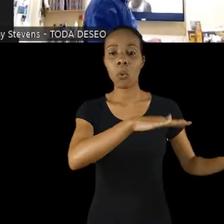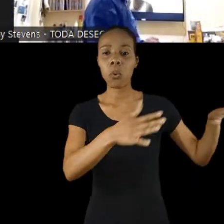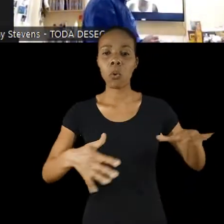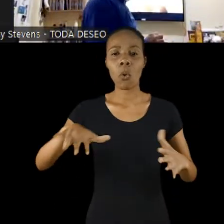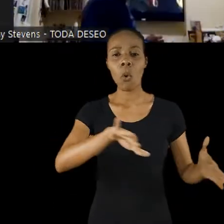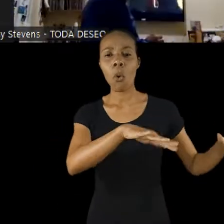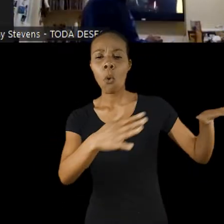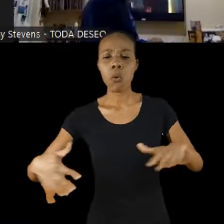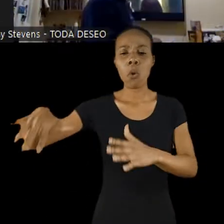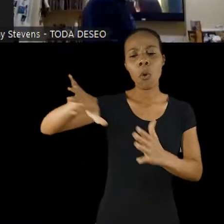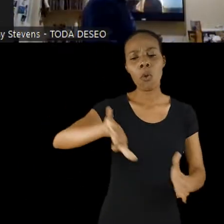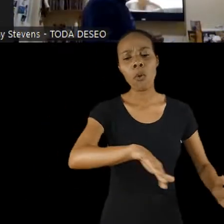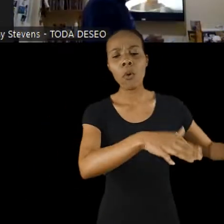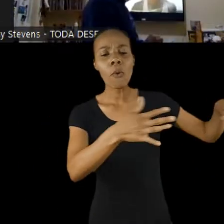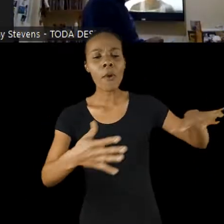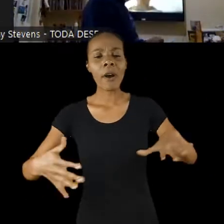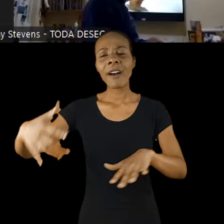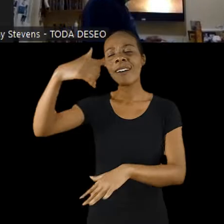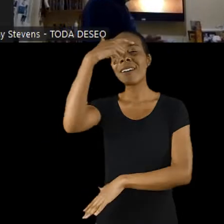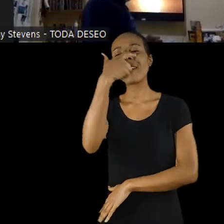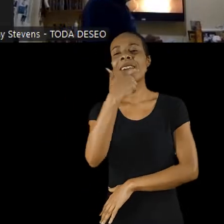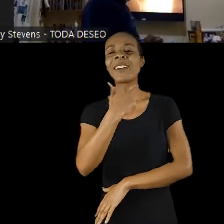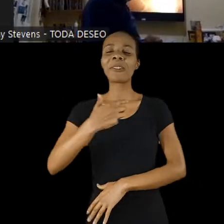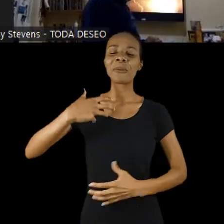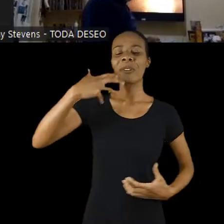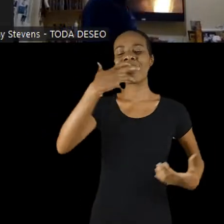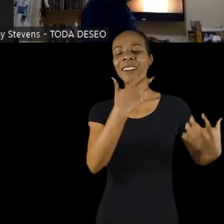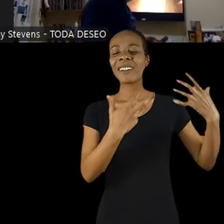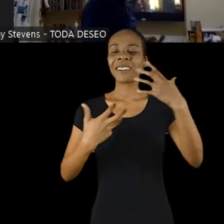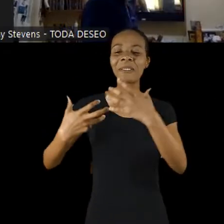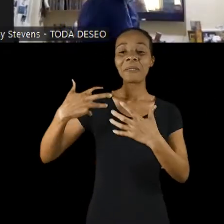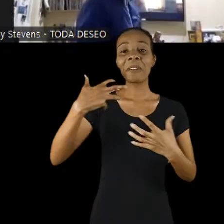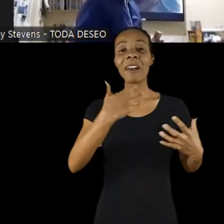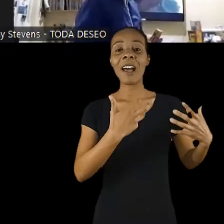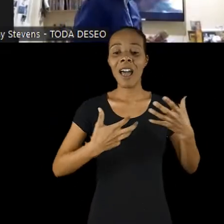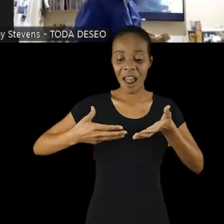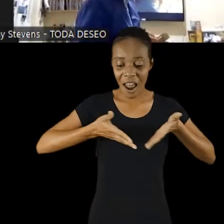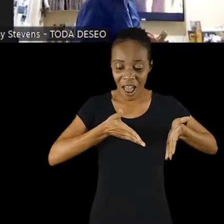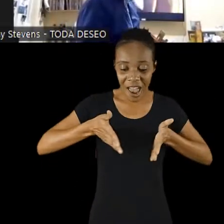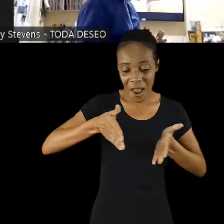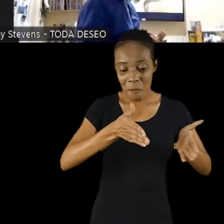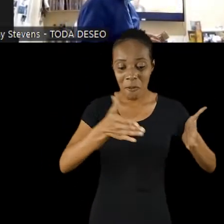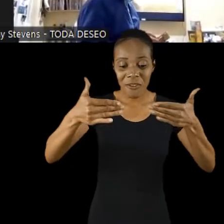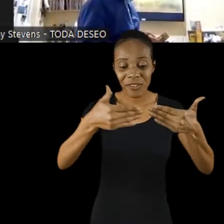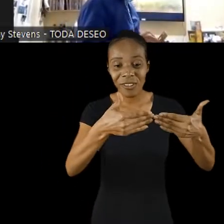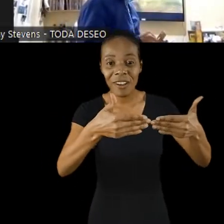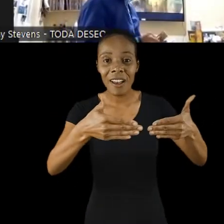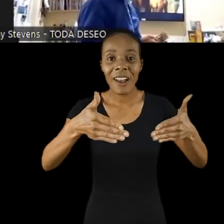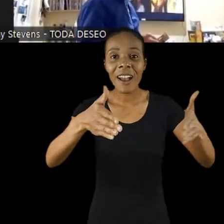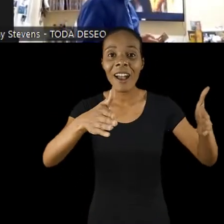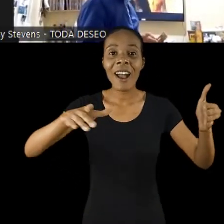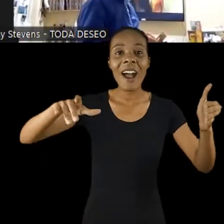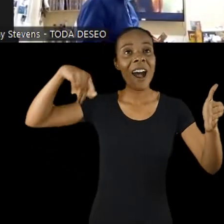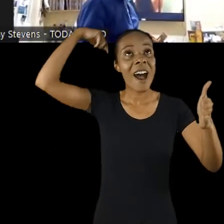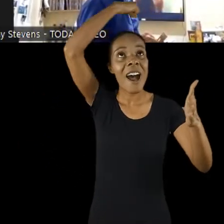Eu quero cantar a quem abre os caminhos é